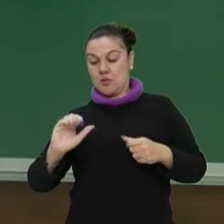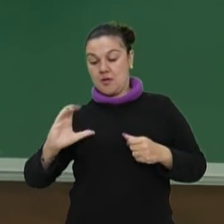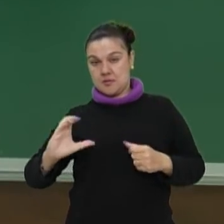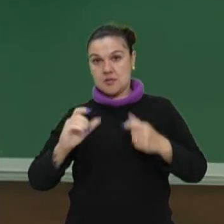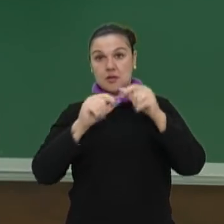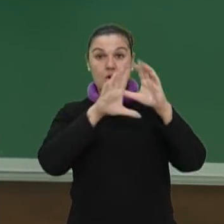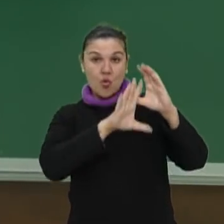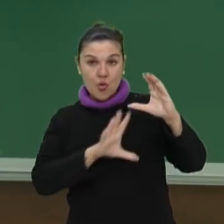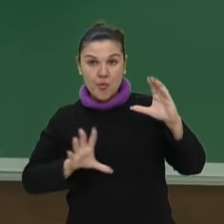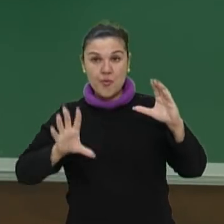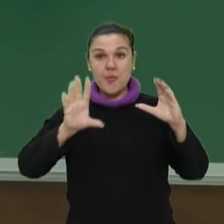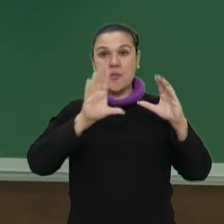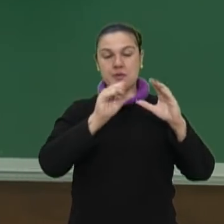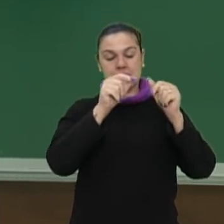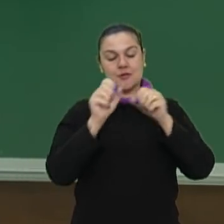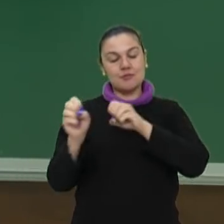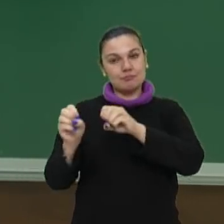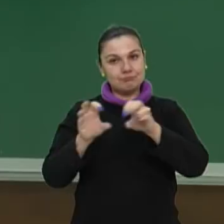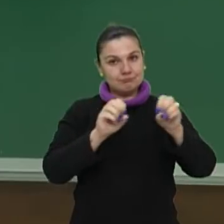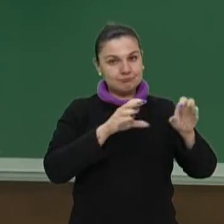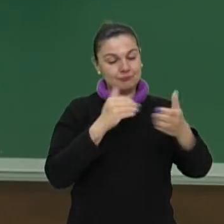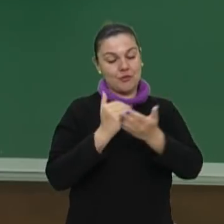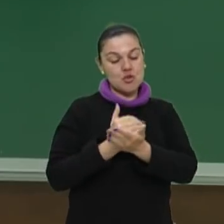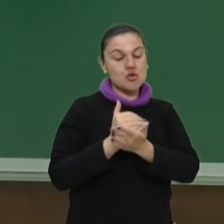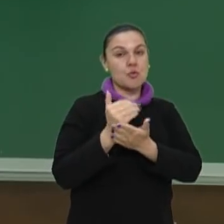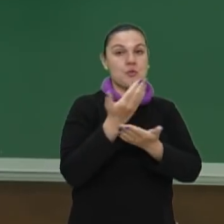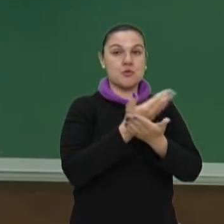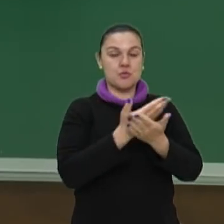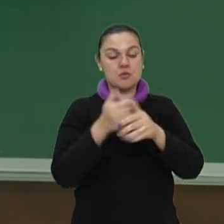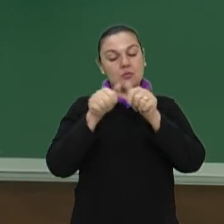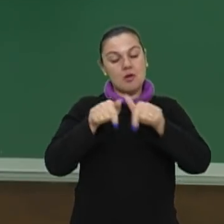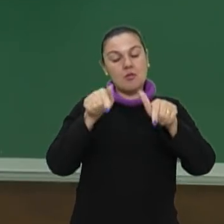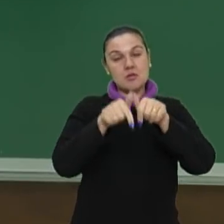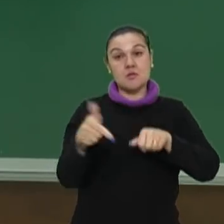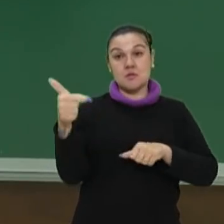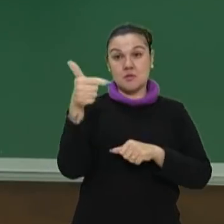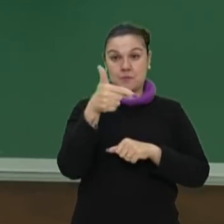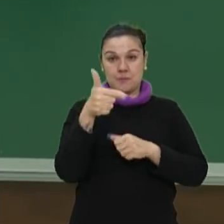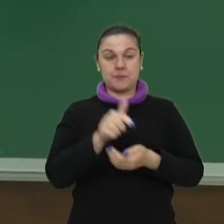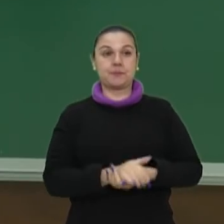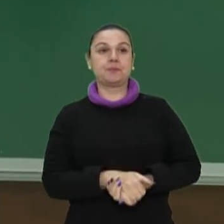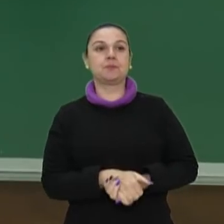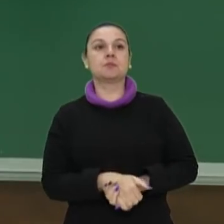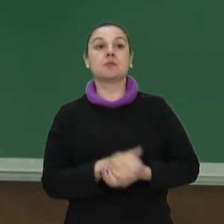tudo foi o que a gente trabalhou desde quando começamos a falar da equação do segundo grau.